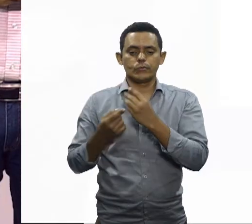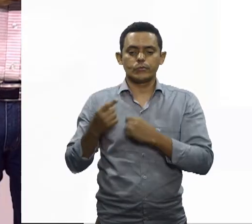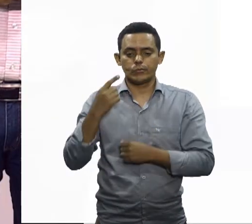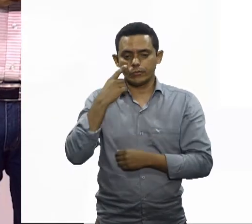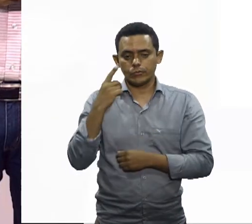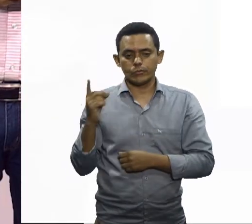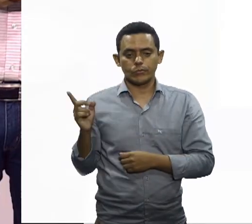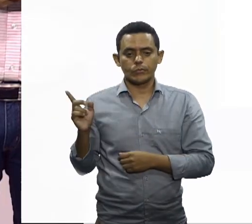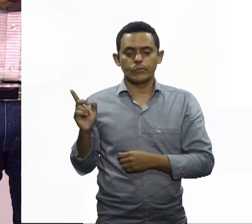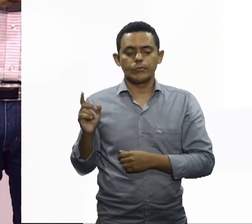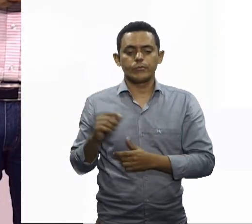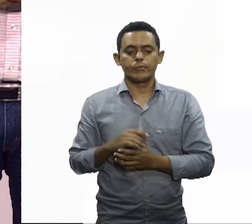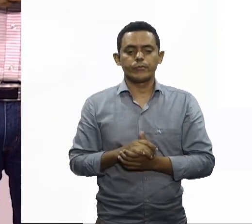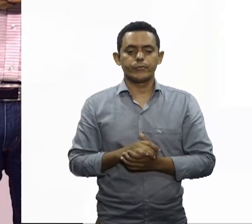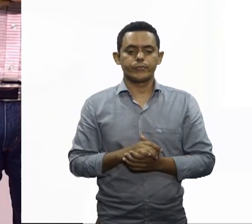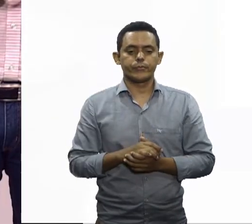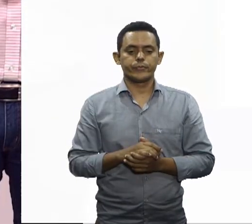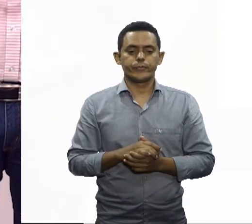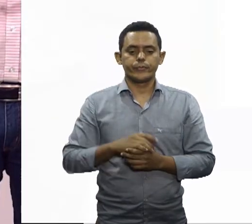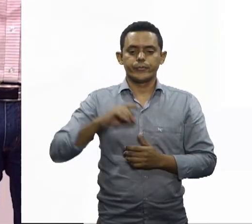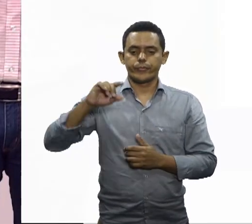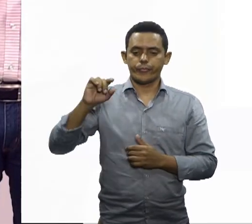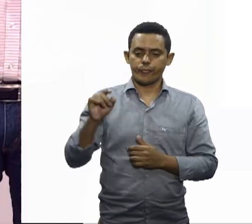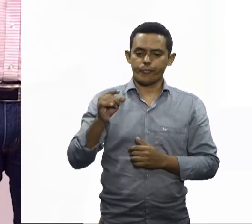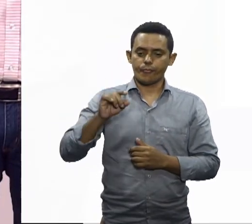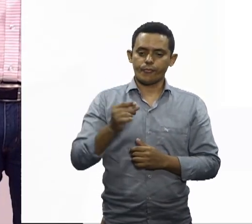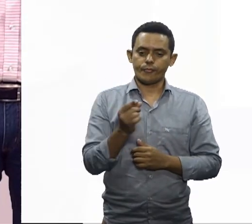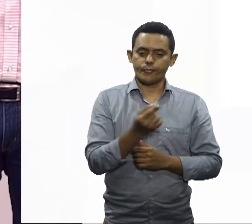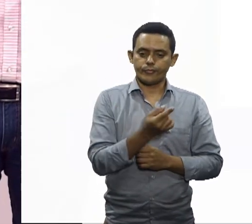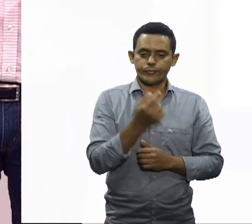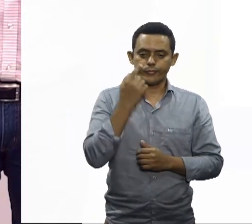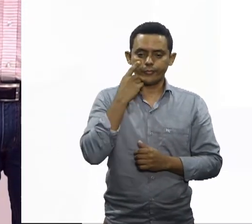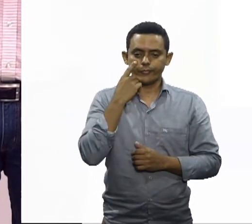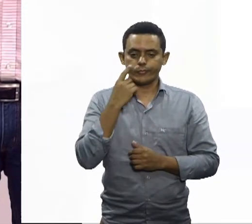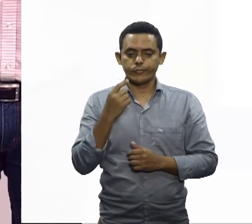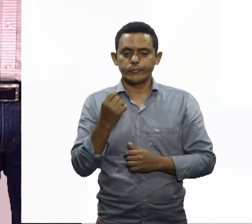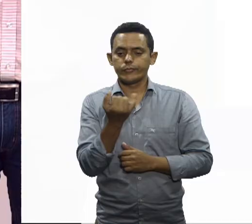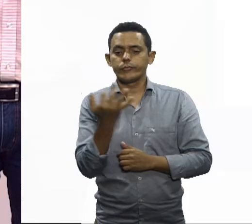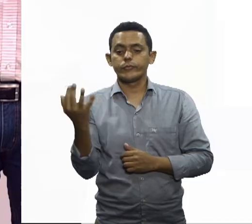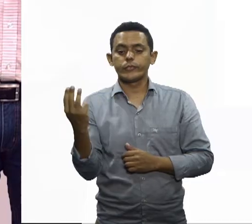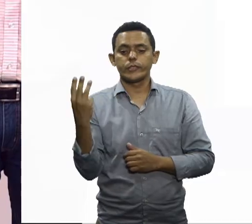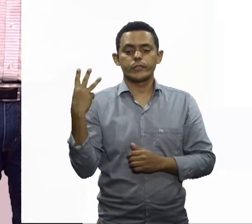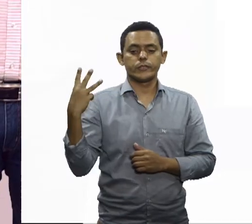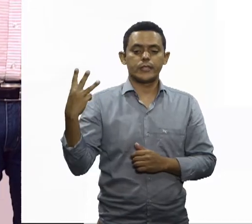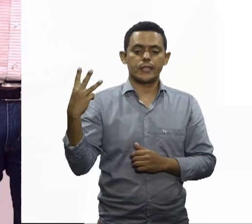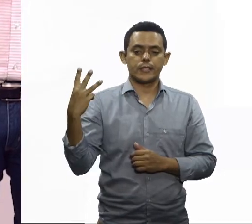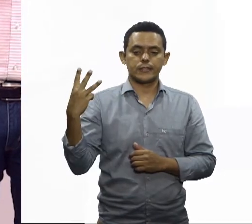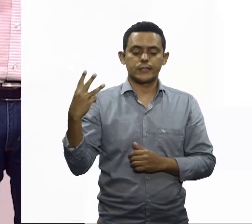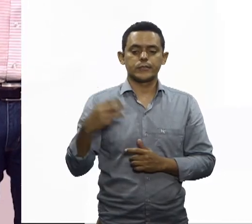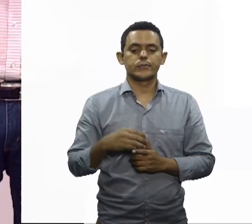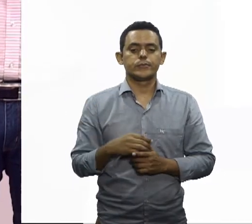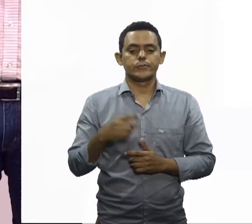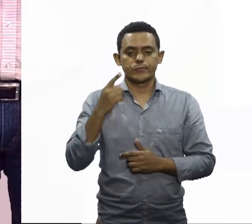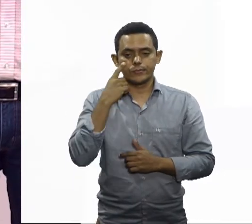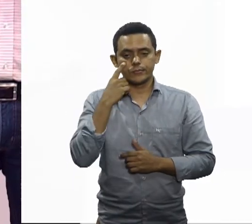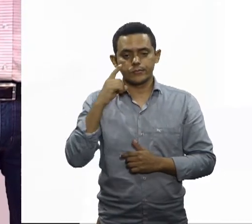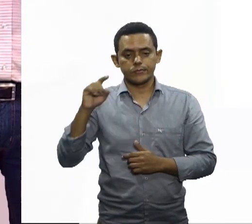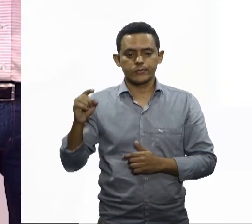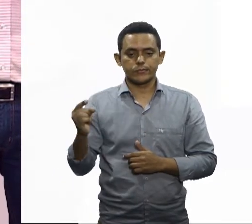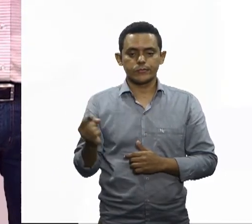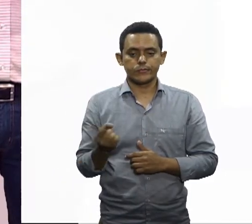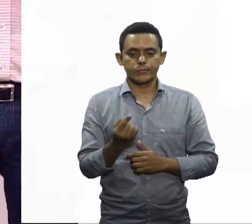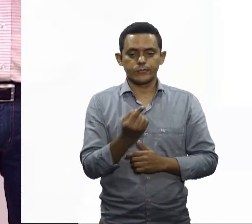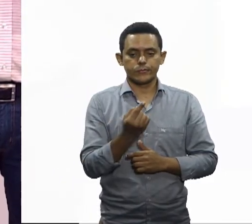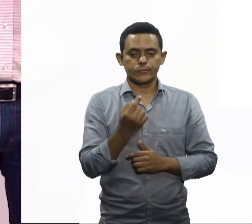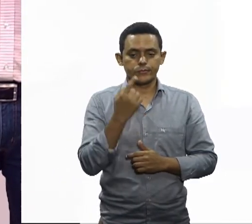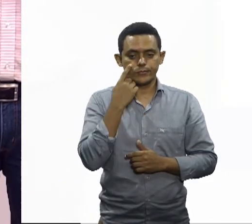nesse número, 1.232 metros, que é o comprimento. Então, olha só, pessoal. Quantas casas eu vou andar para a esquerda? Vou andar